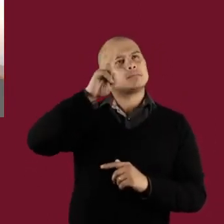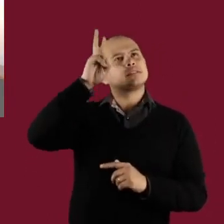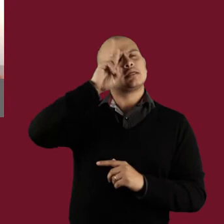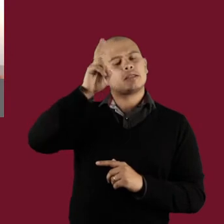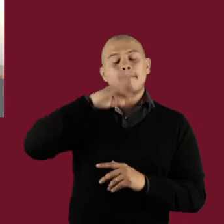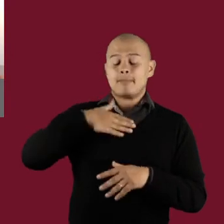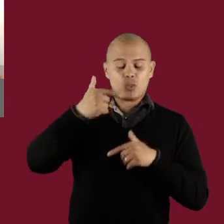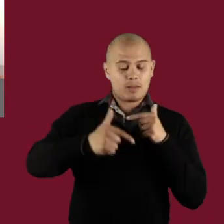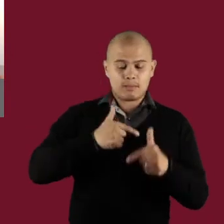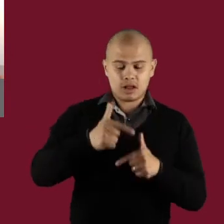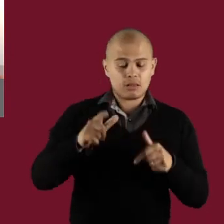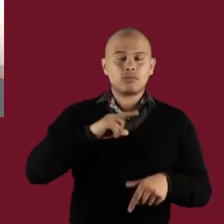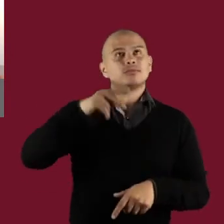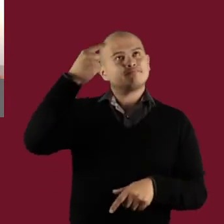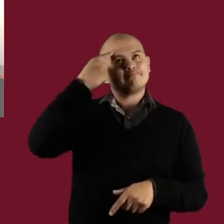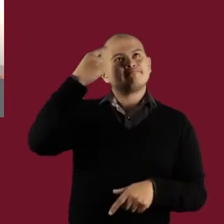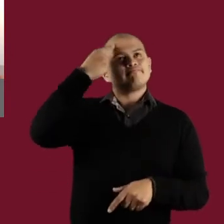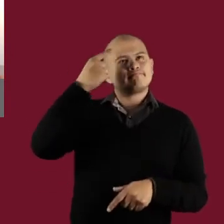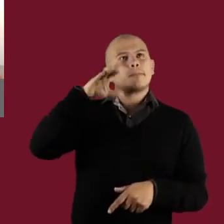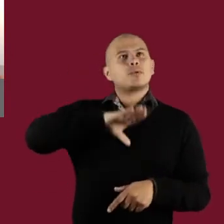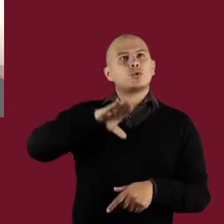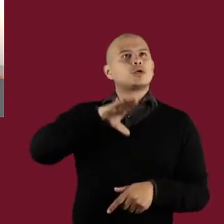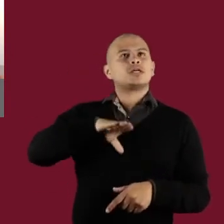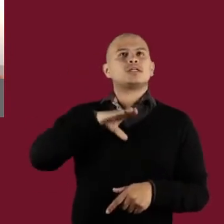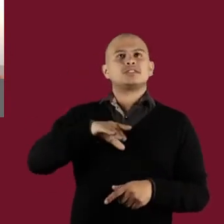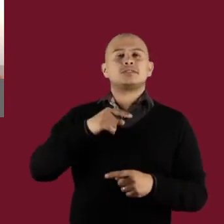sem ela, a gente não teria se encontrado.